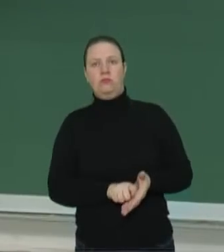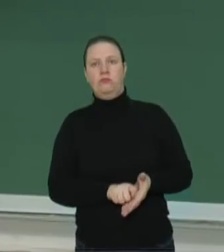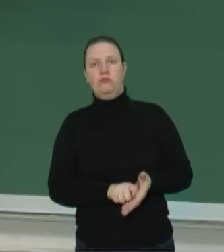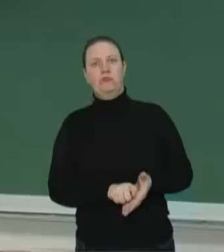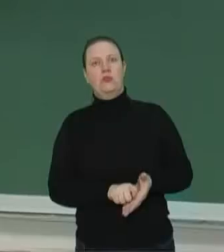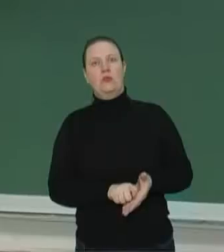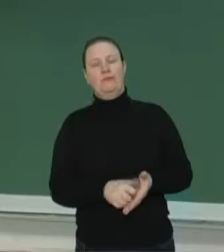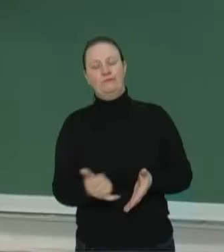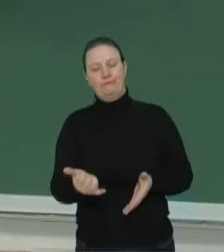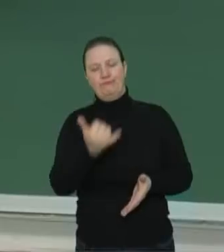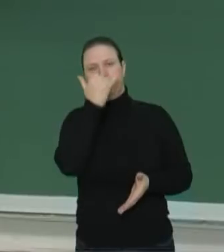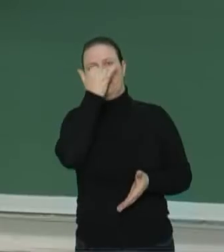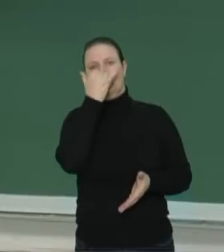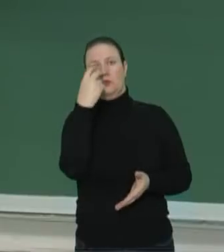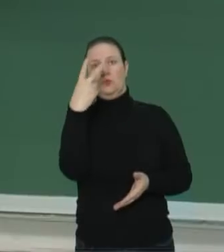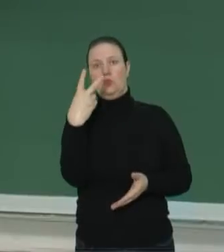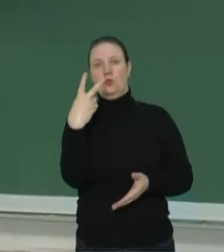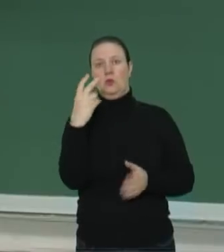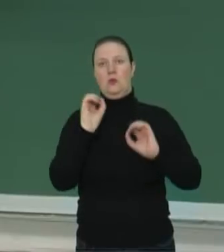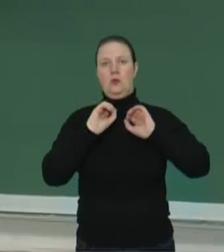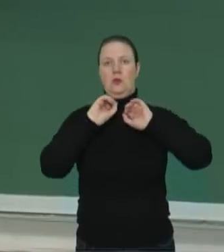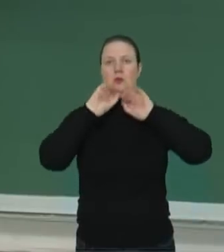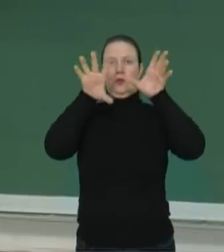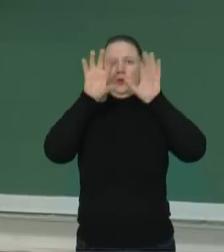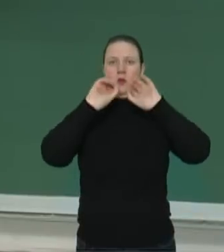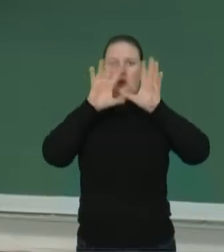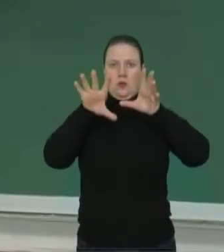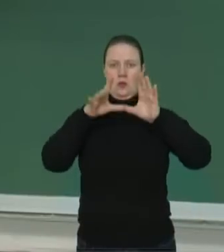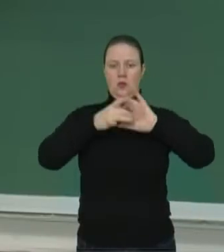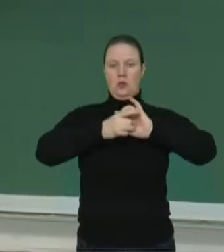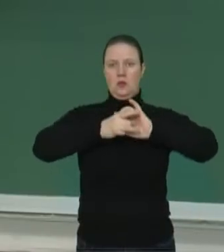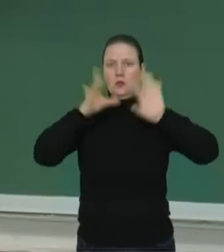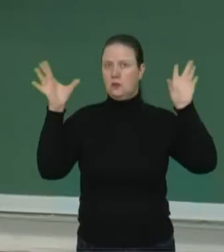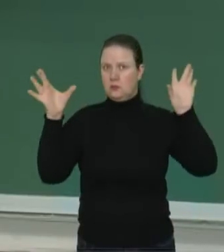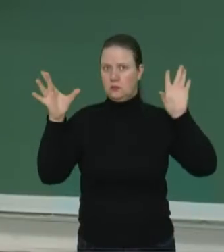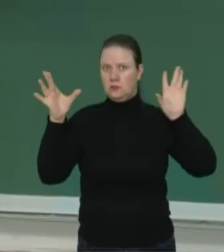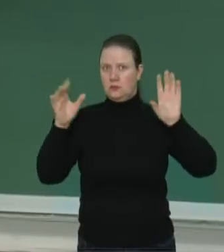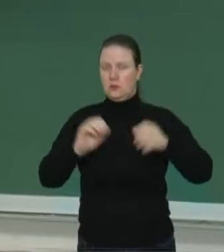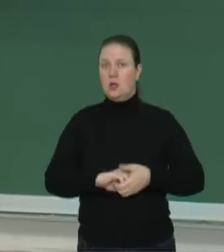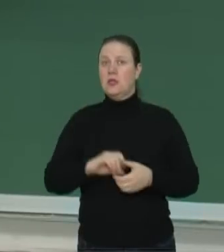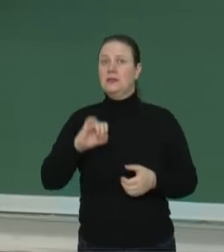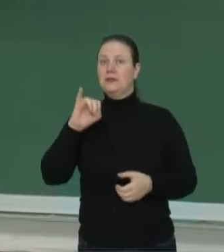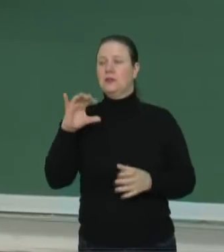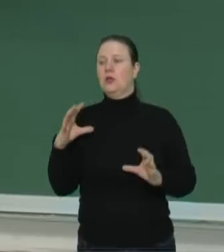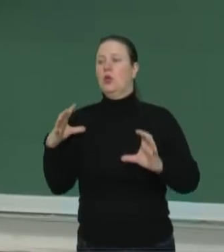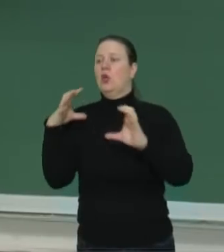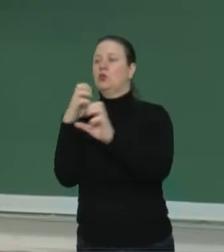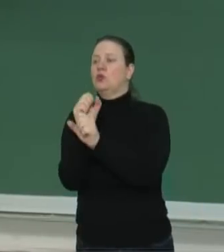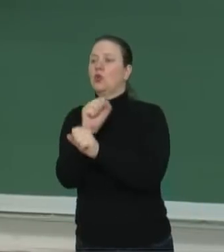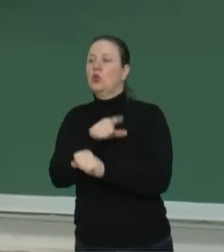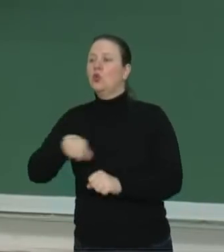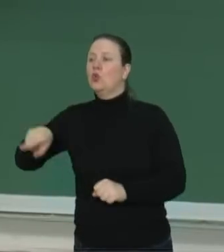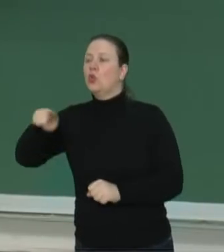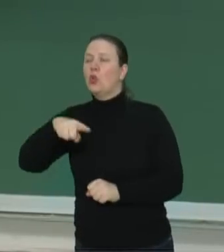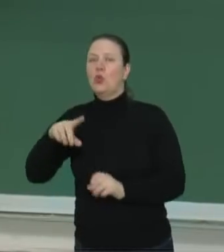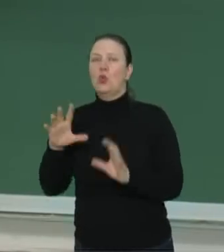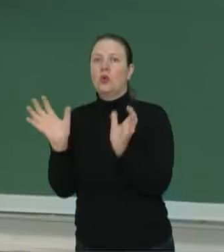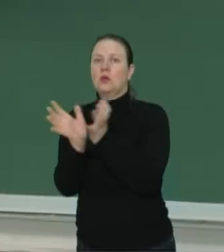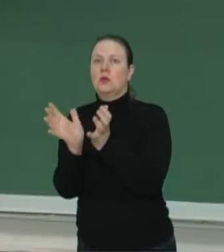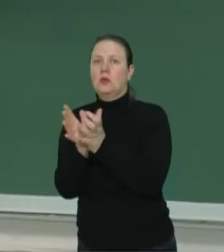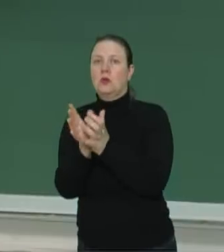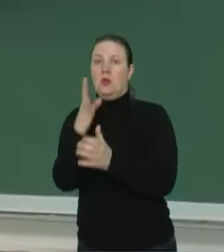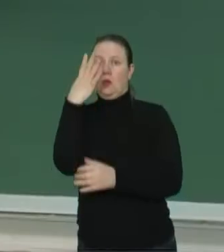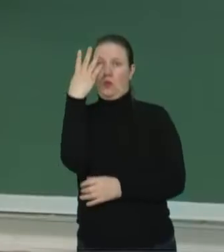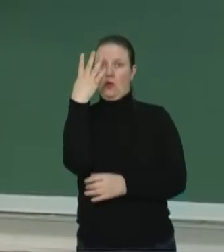penalização 2 arremessos livres. Então, todos os jogadores, somando a falta de todos, eles podem fazer 4